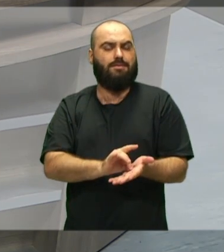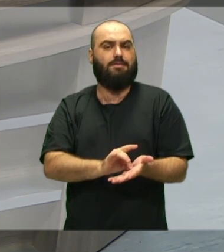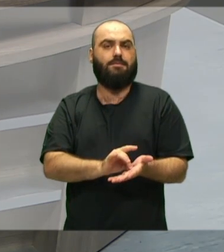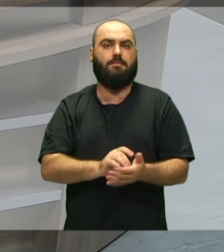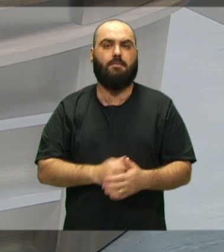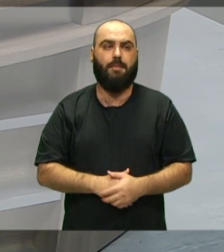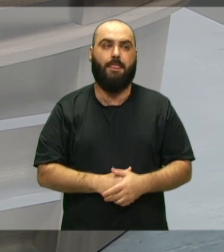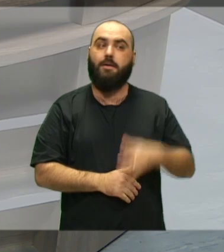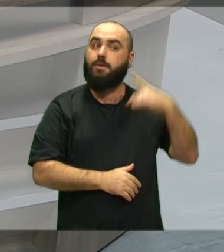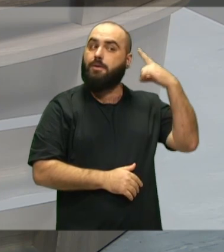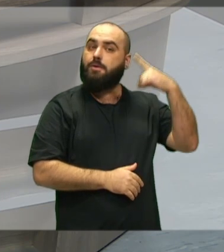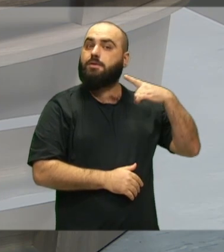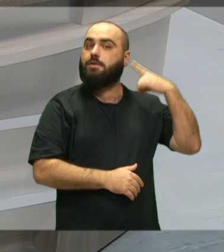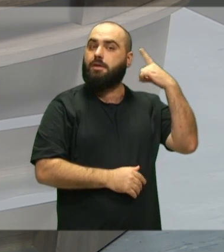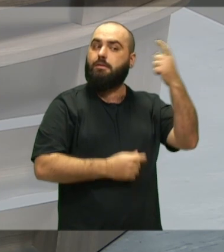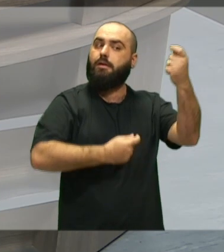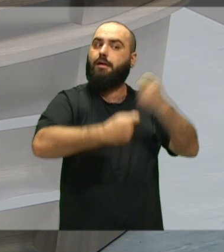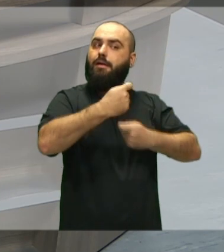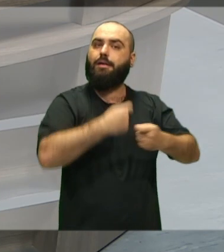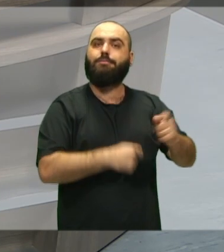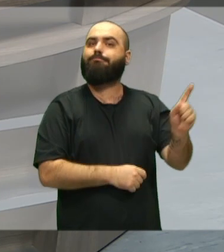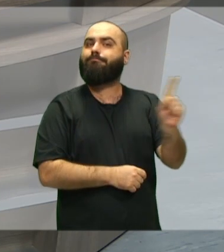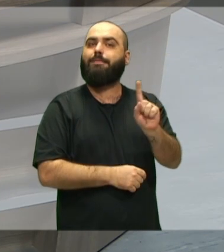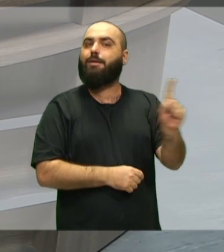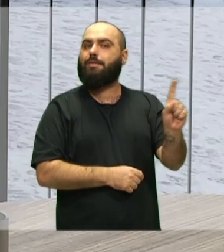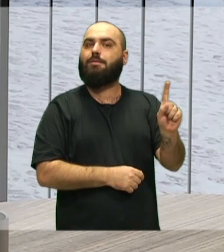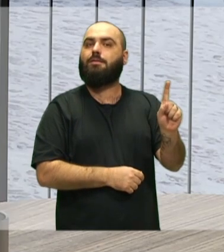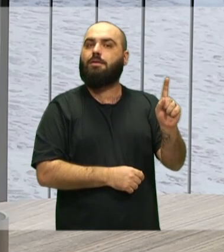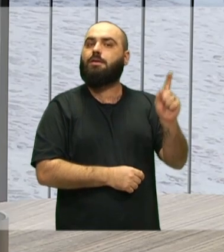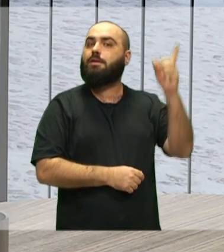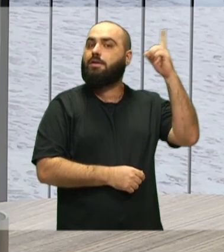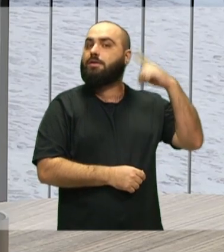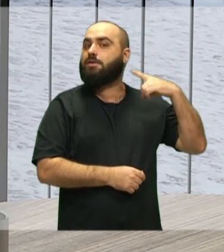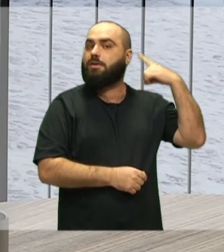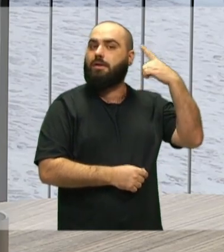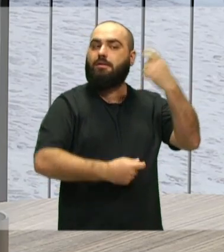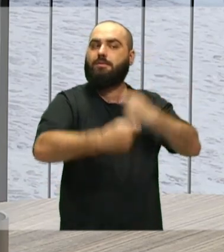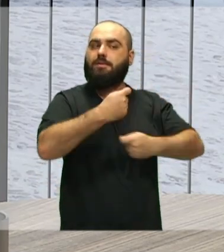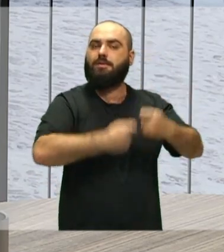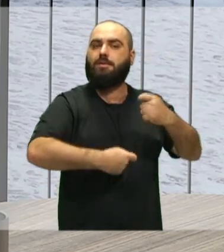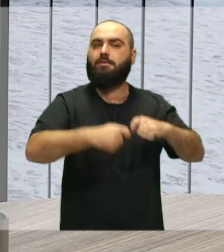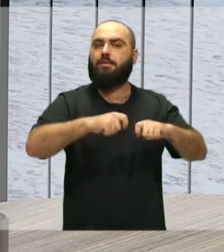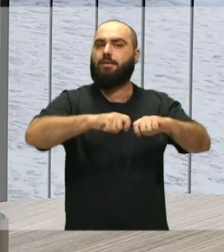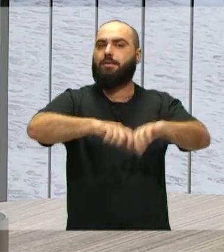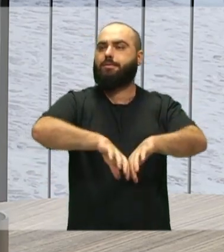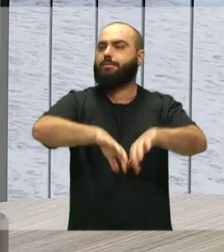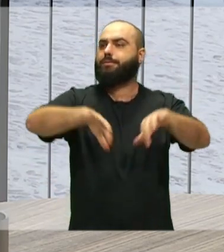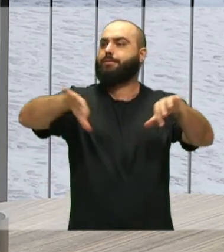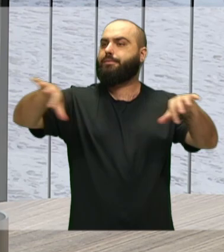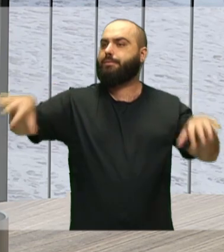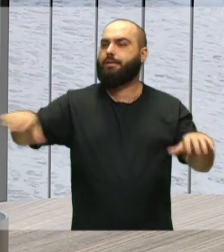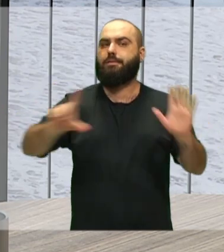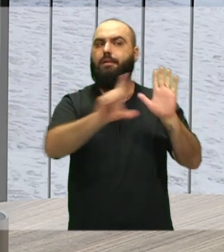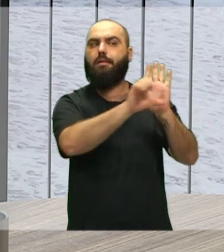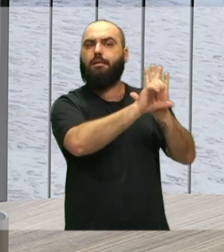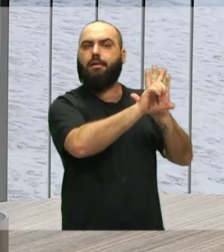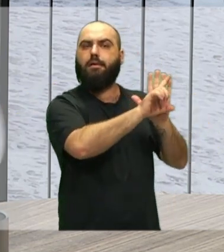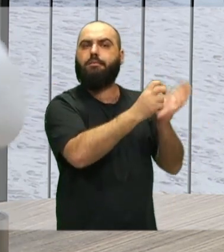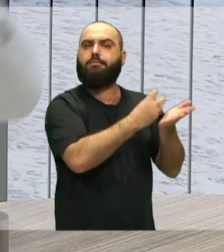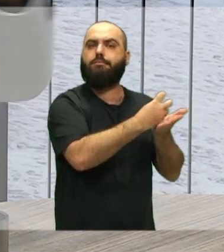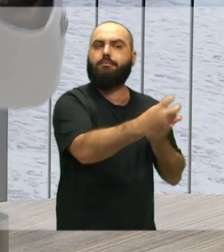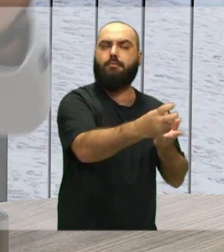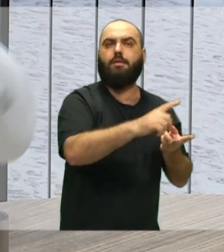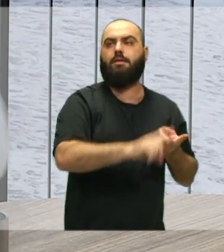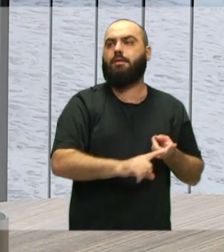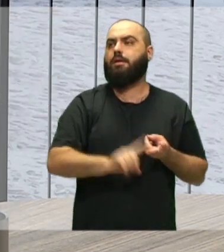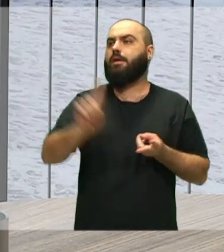direito administrativo não. O direito administrativo, ele é esparso. Ou seja, tem uma lei de improbidade administrativa, tem uma